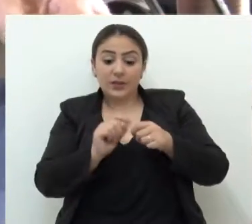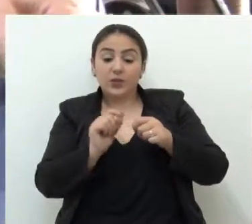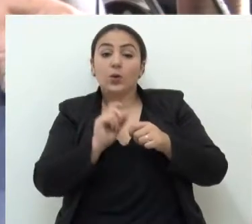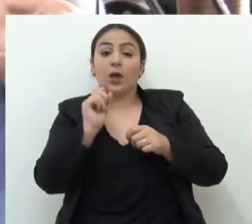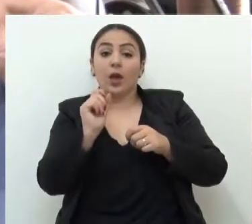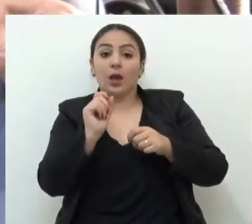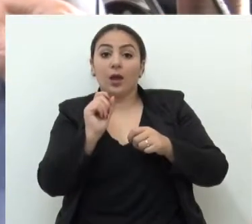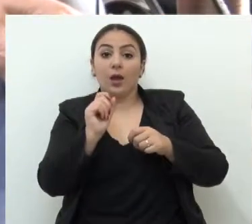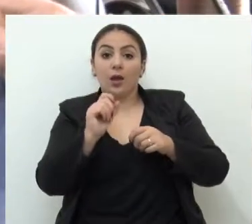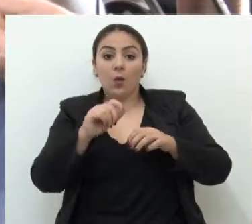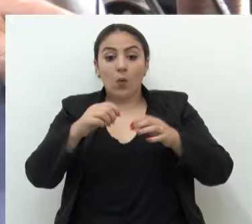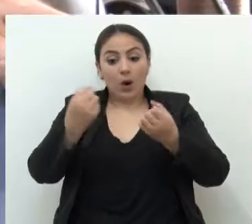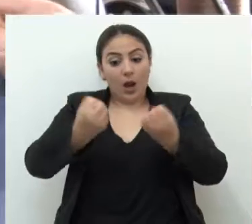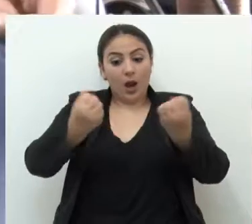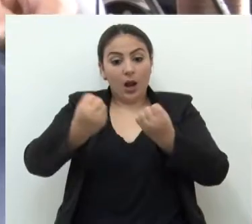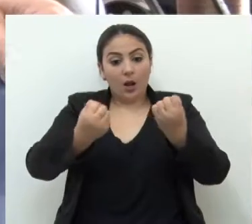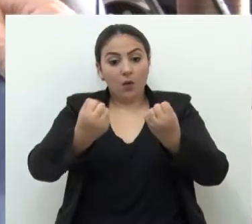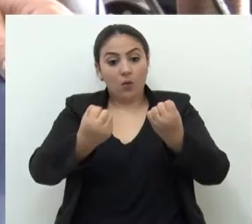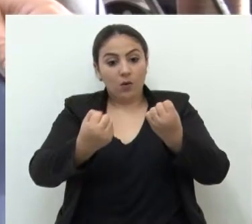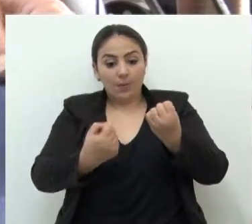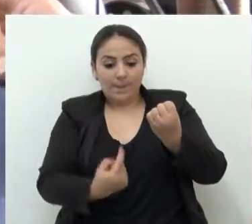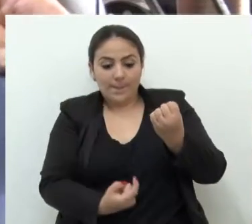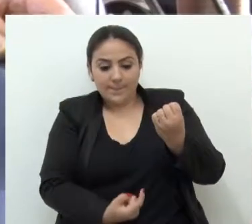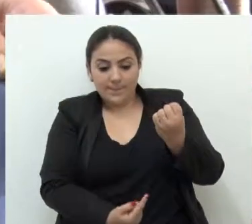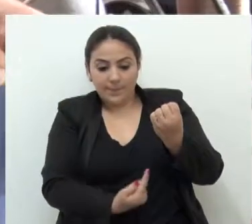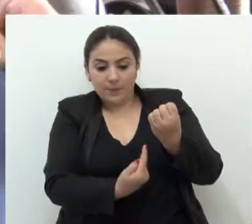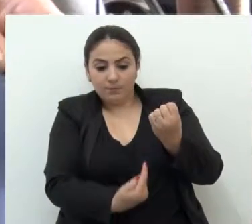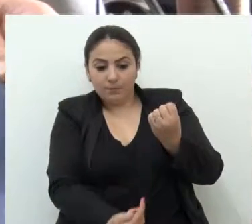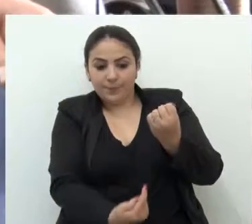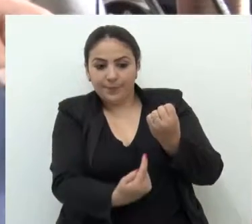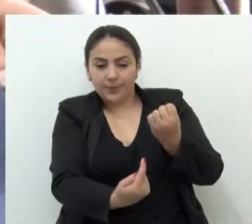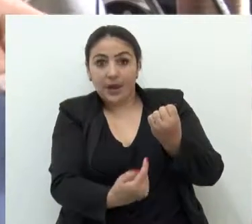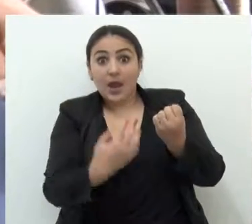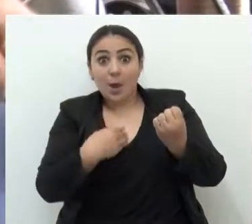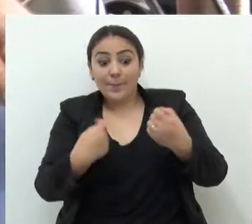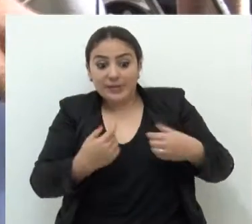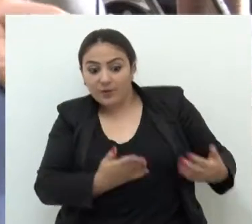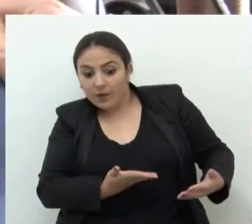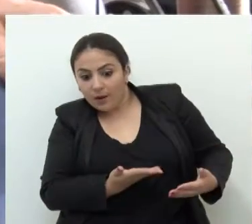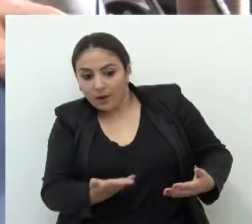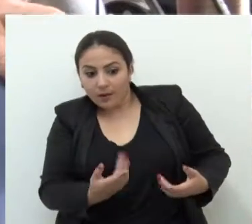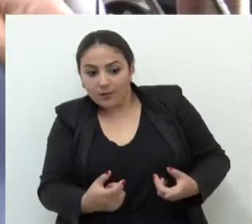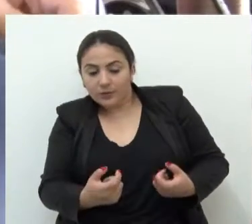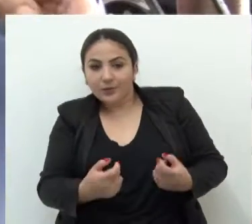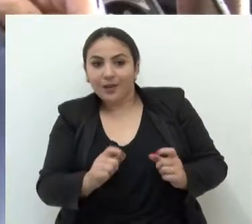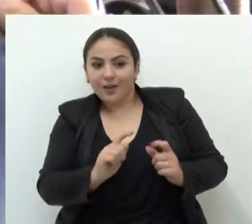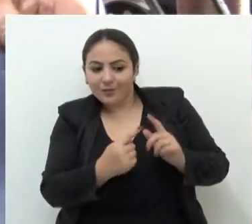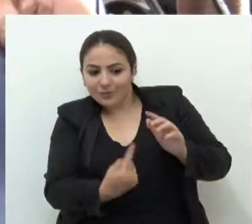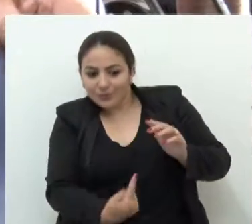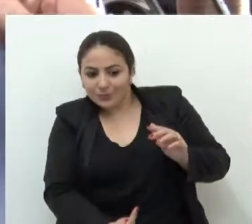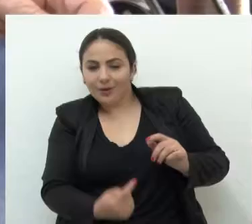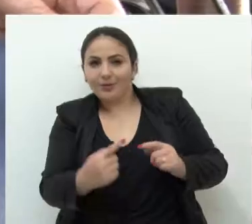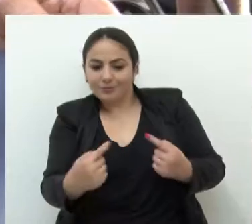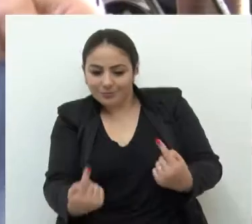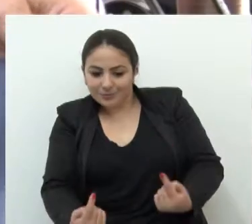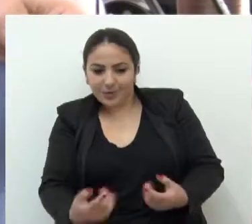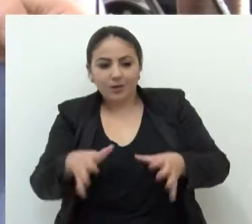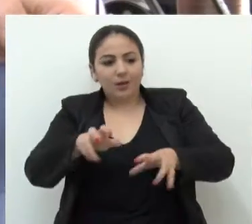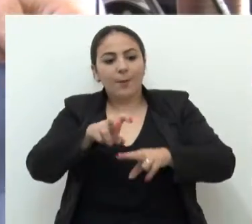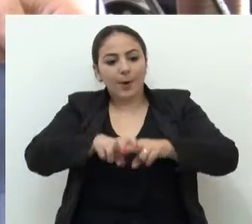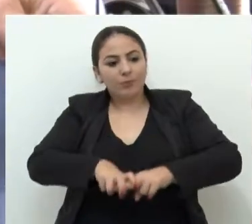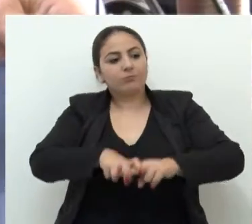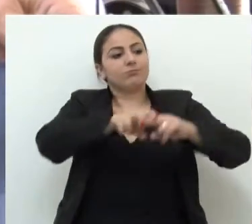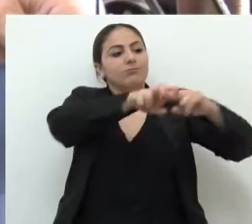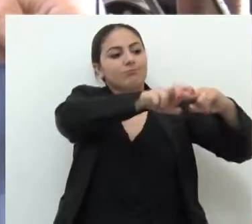por baixo do assoalho, né? A maioria era carro importado. E a gente, então, eu tinha o trabalho